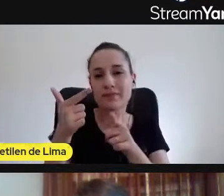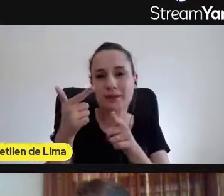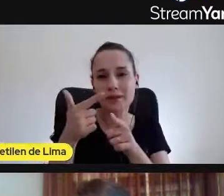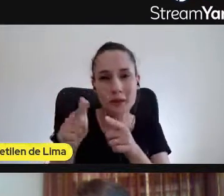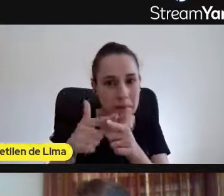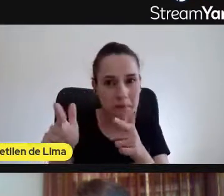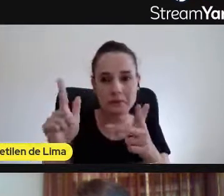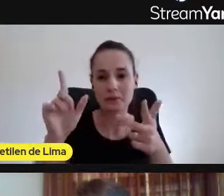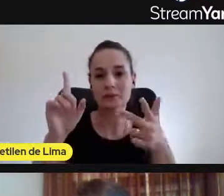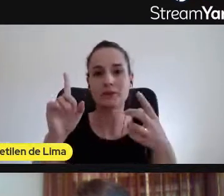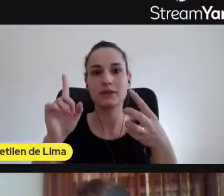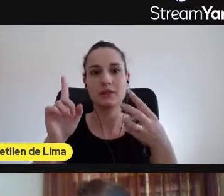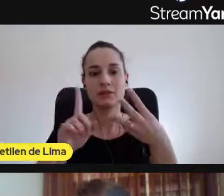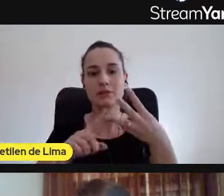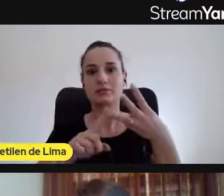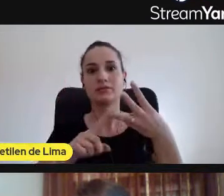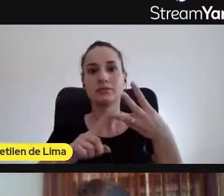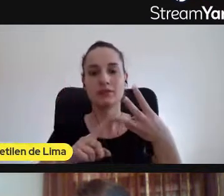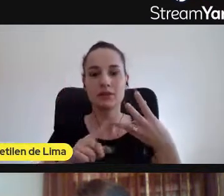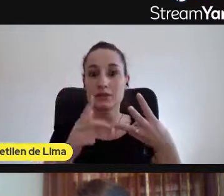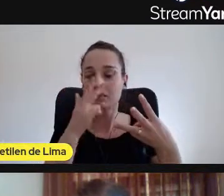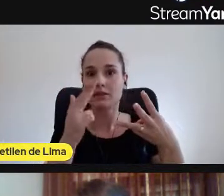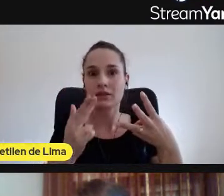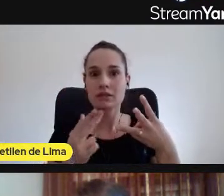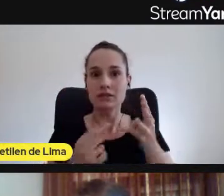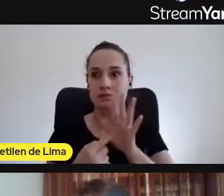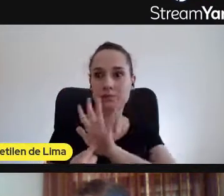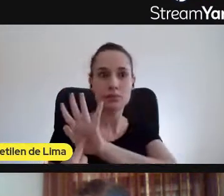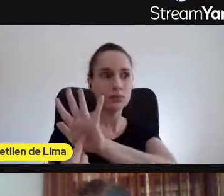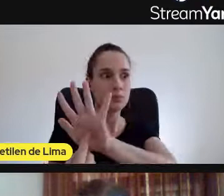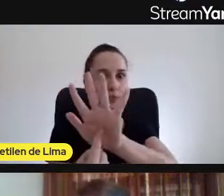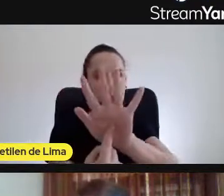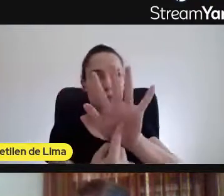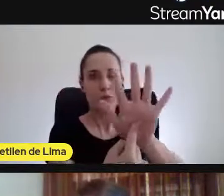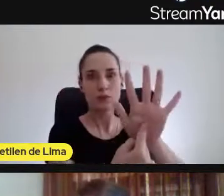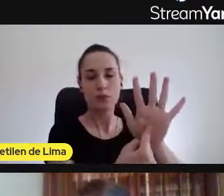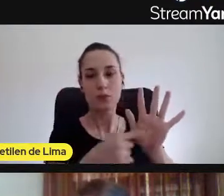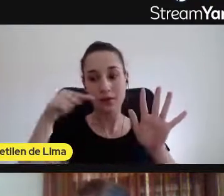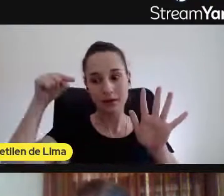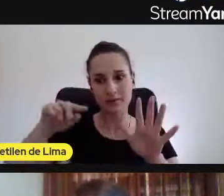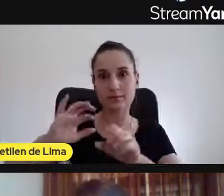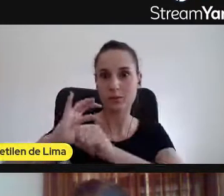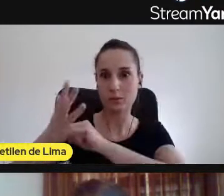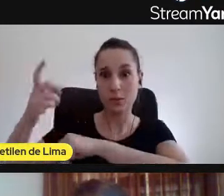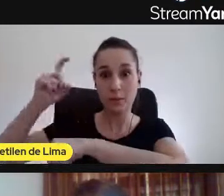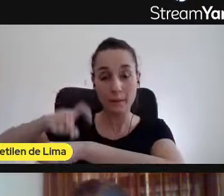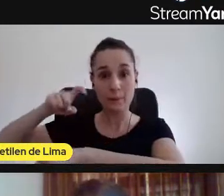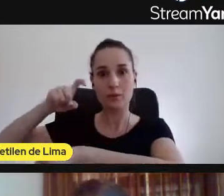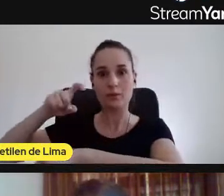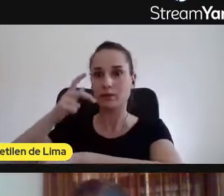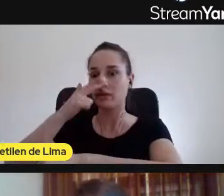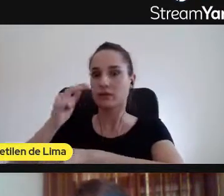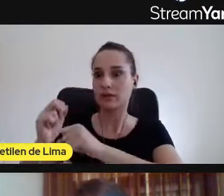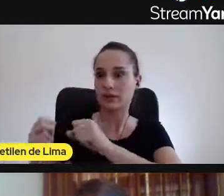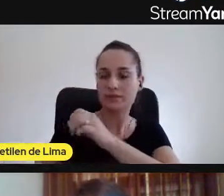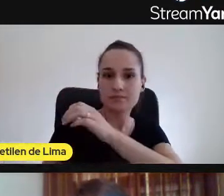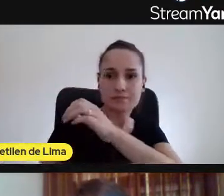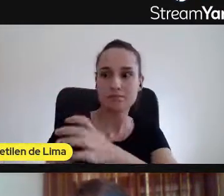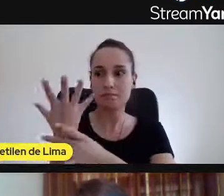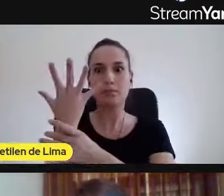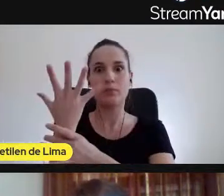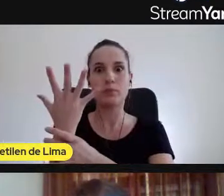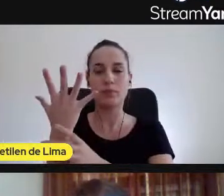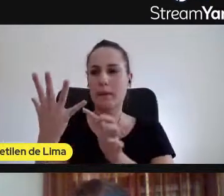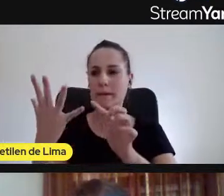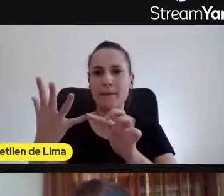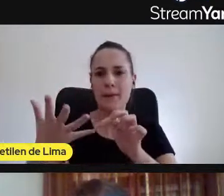nem estavam à tona, foram trazidas à tona, né? Porque a gente se viu muito com a gente mesmo, né? Longe das